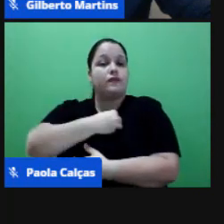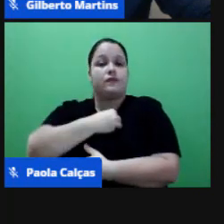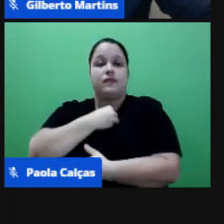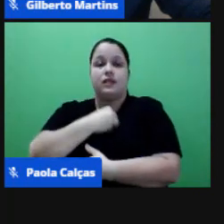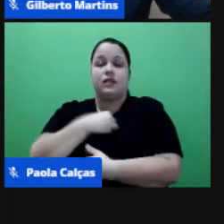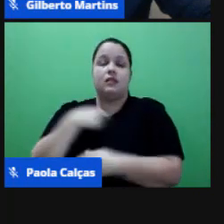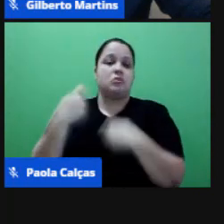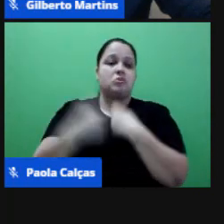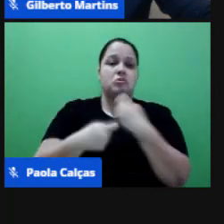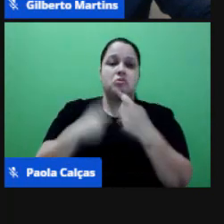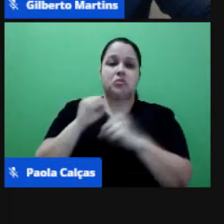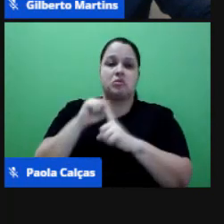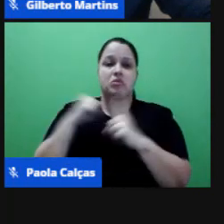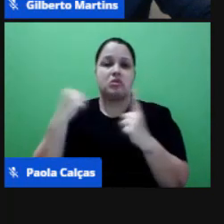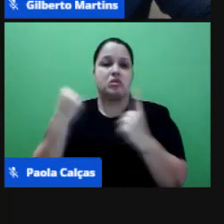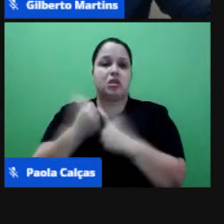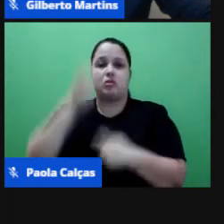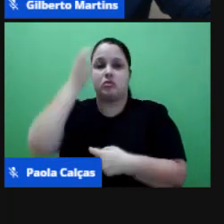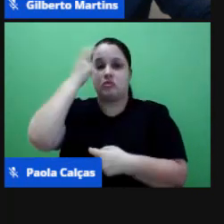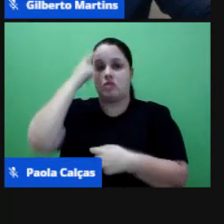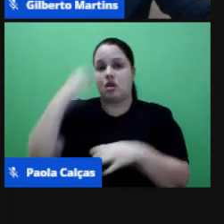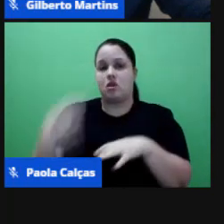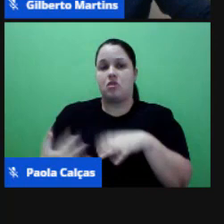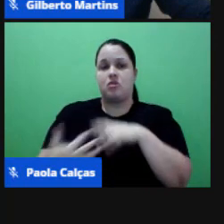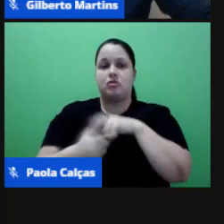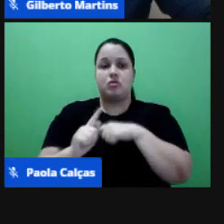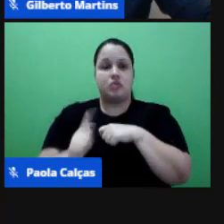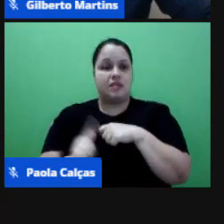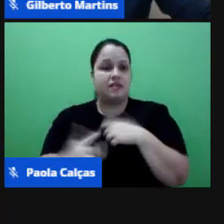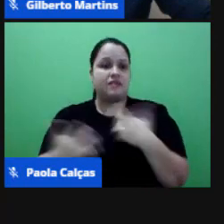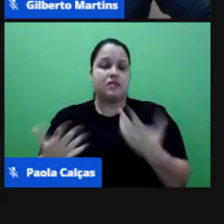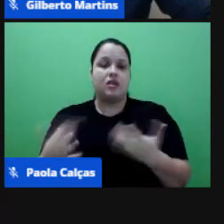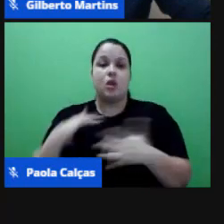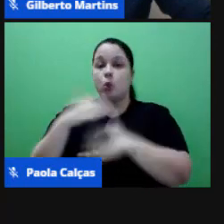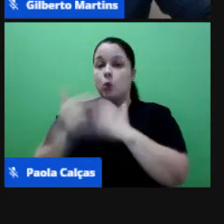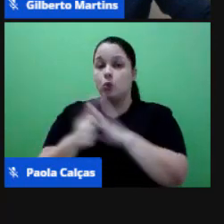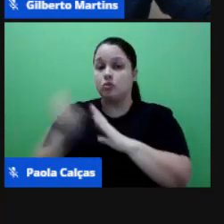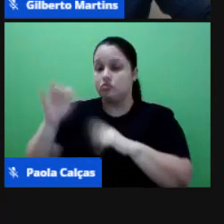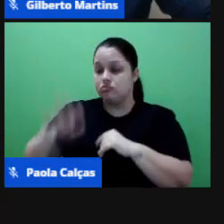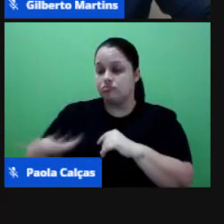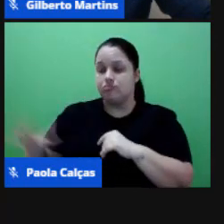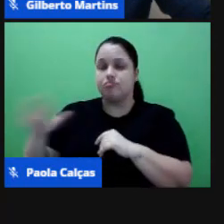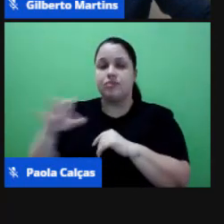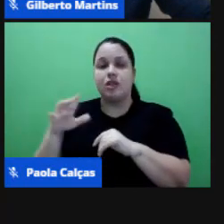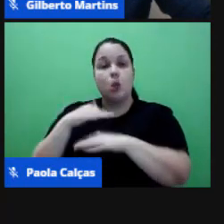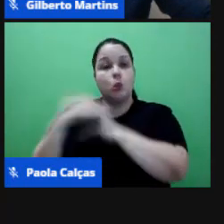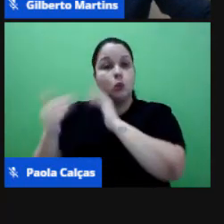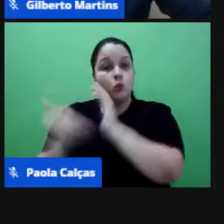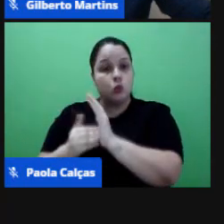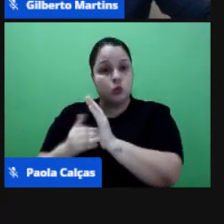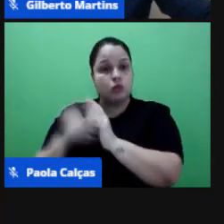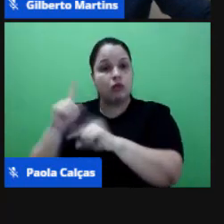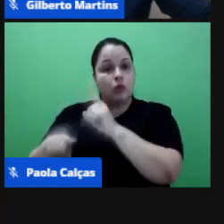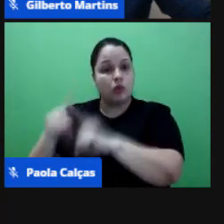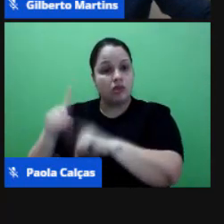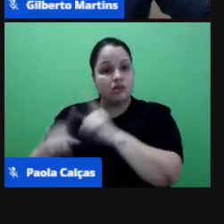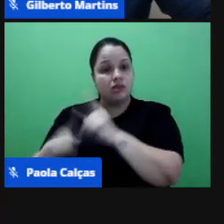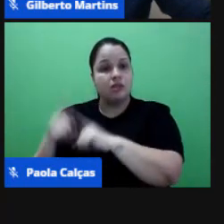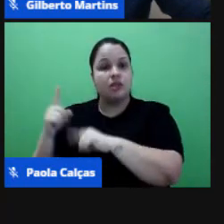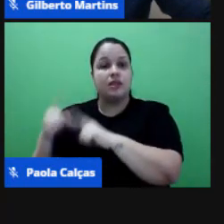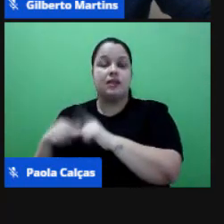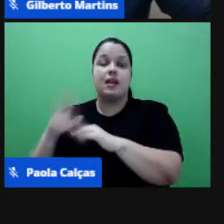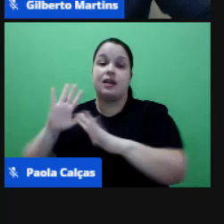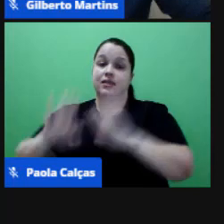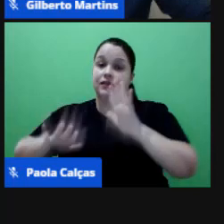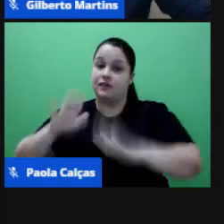socioeconômicas, culturais, geográficas, que todos esses fatores nós sabemos que implica, sim, na devolutiva do conhecimento